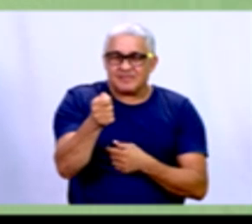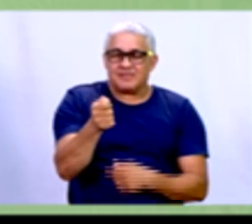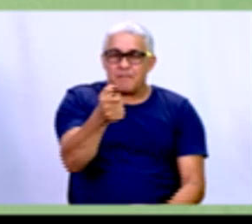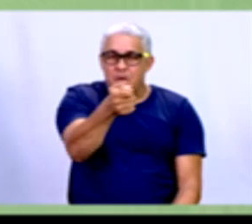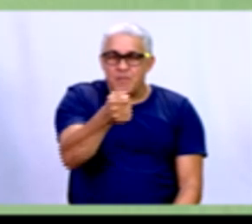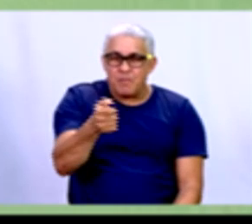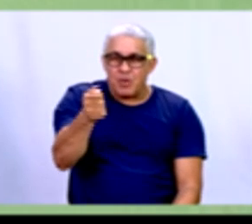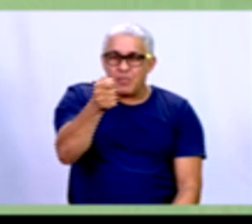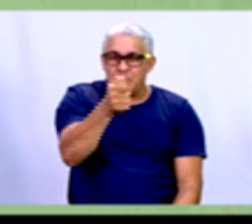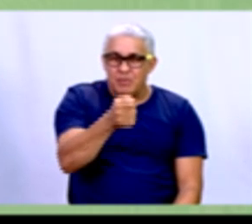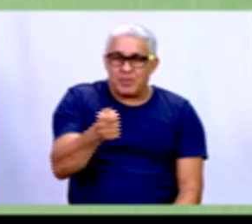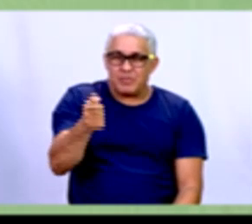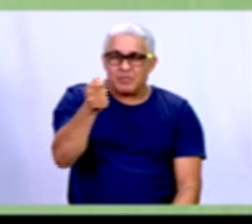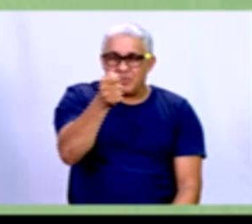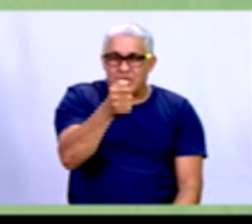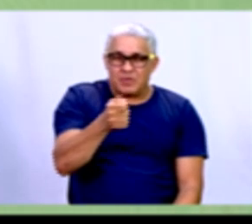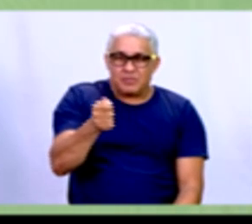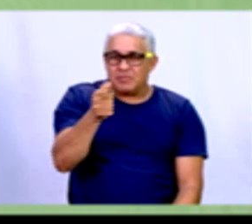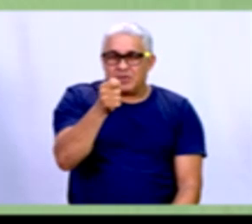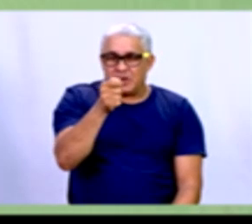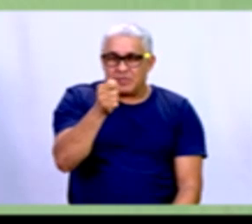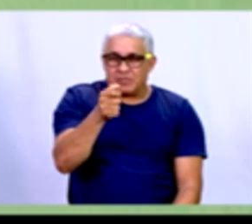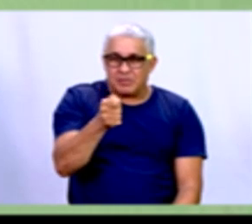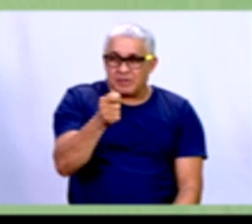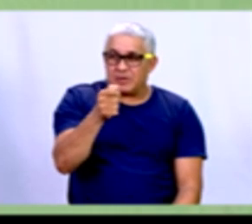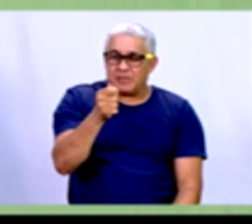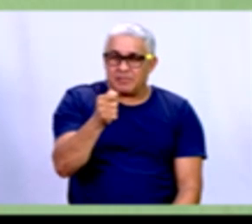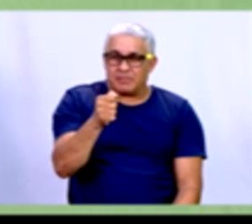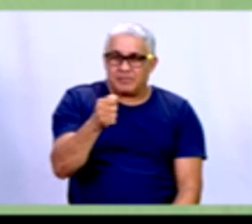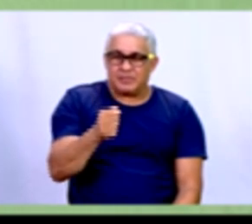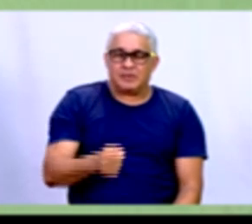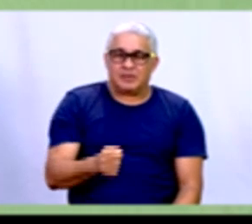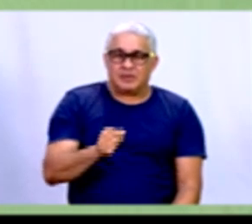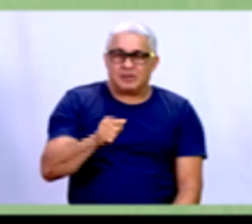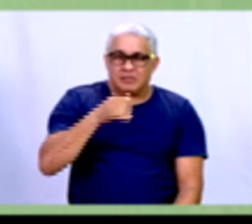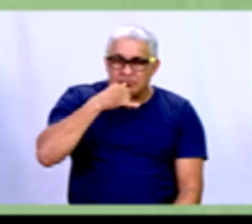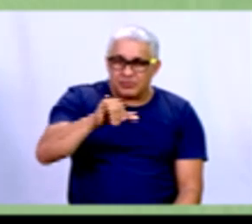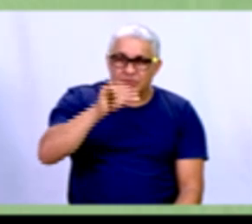não são de avançar canal, ligar